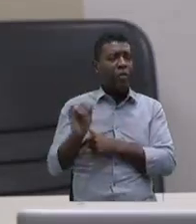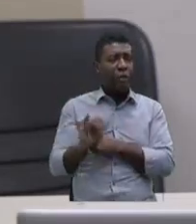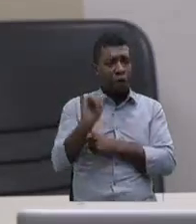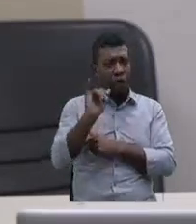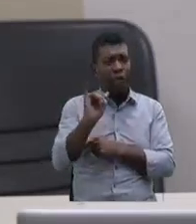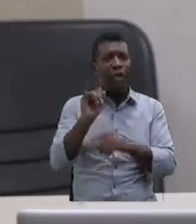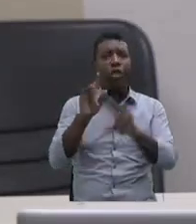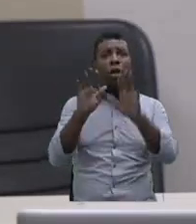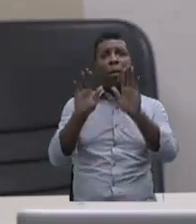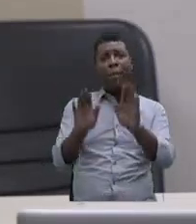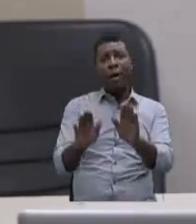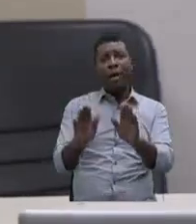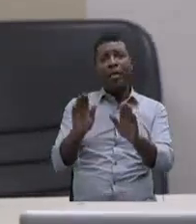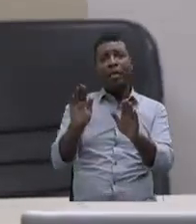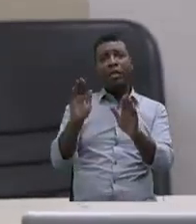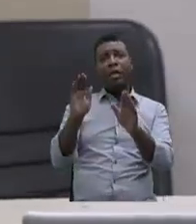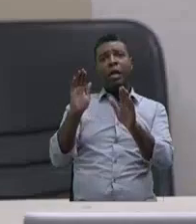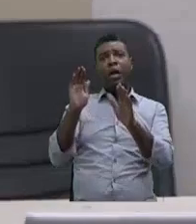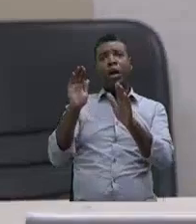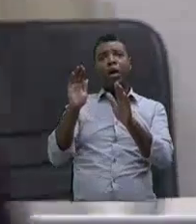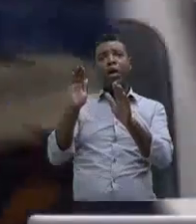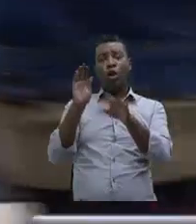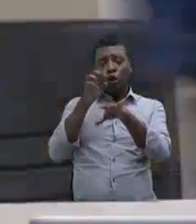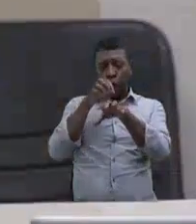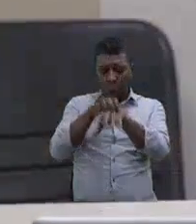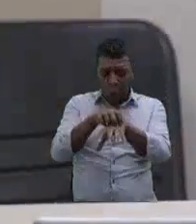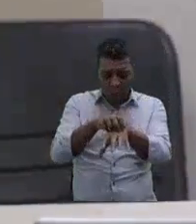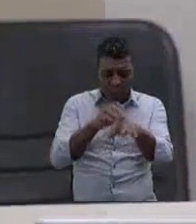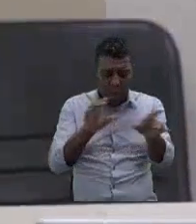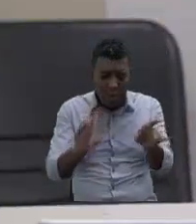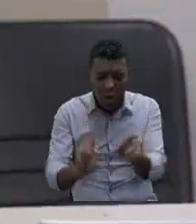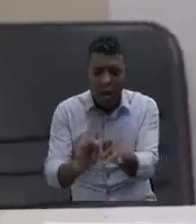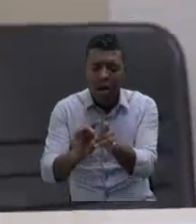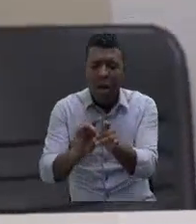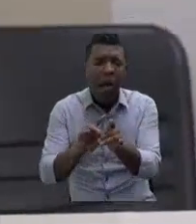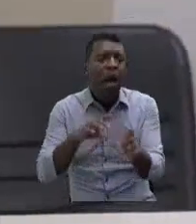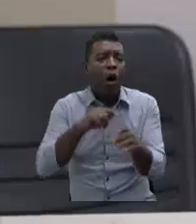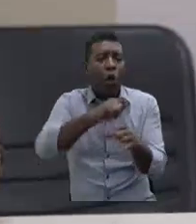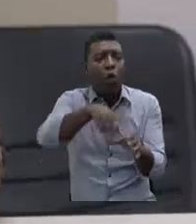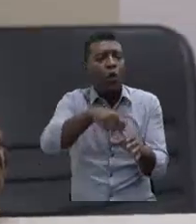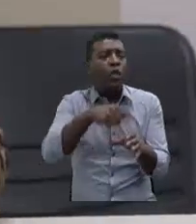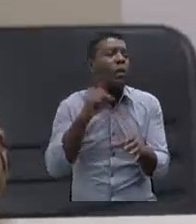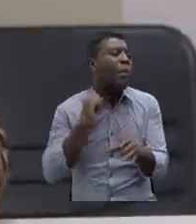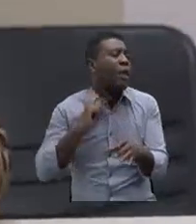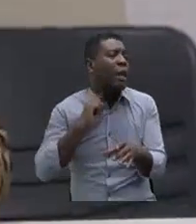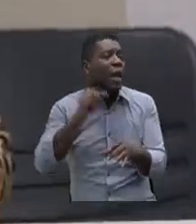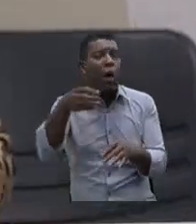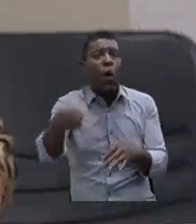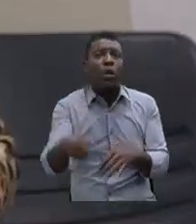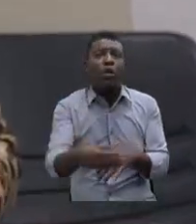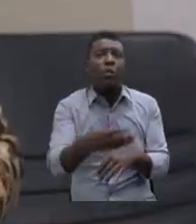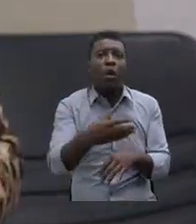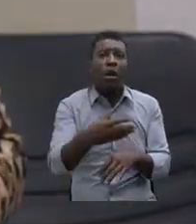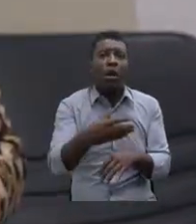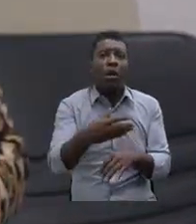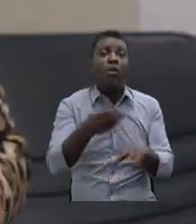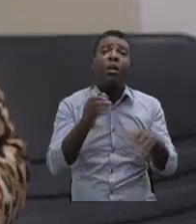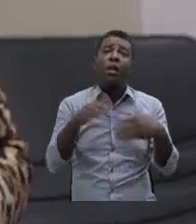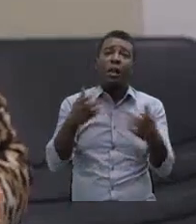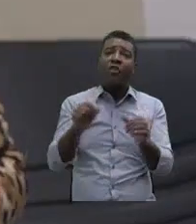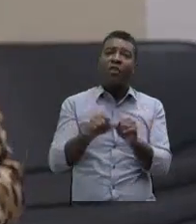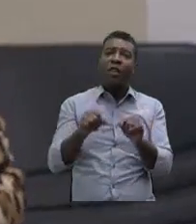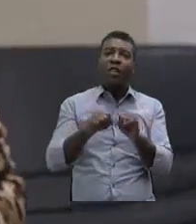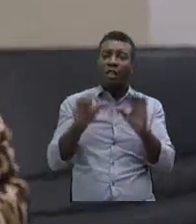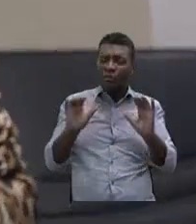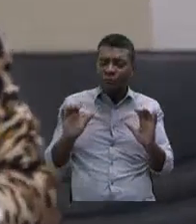protegendo, mas o turismo está muito vinculado também à cozinha mineira contemporânea. Então, fazer o fenômeno dos